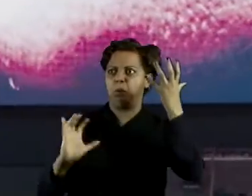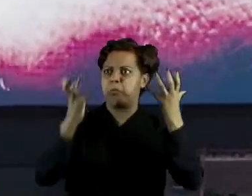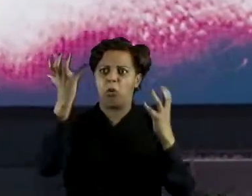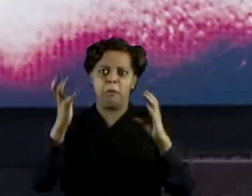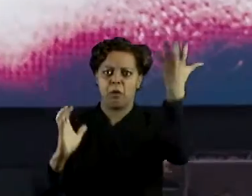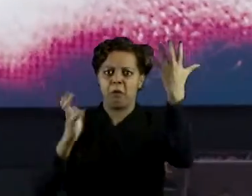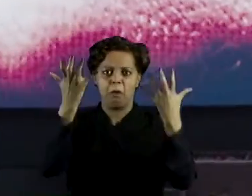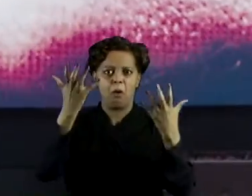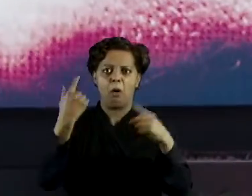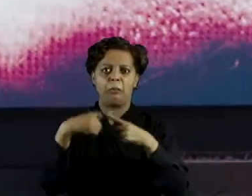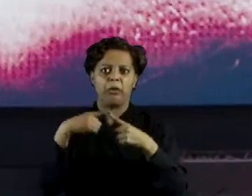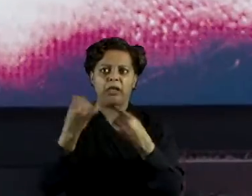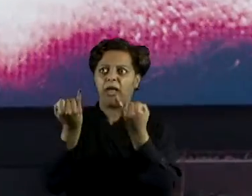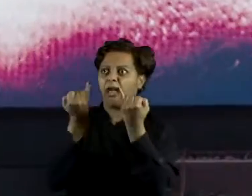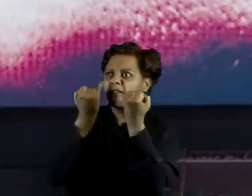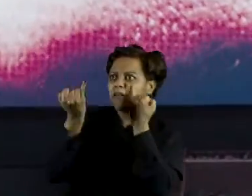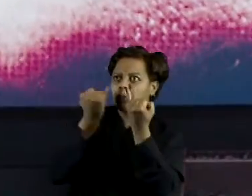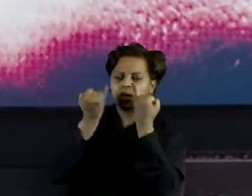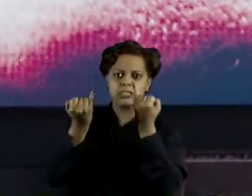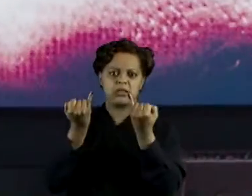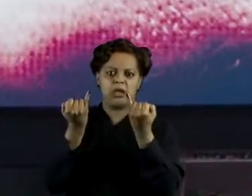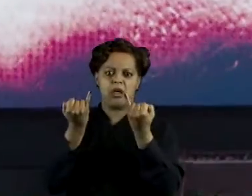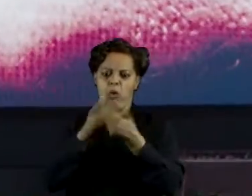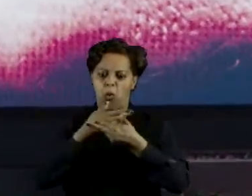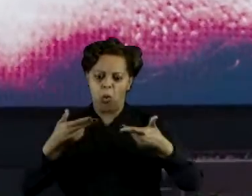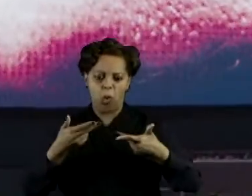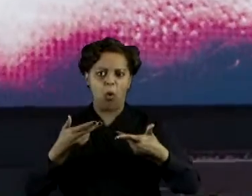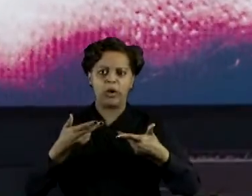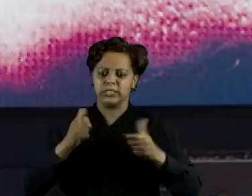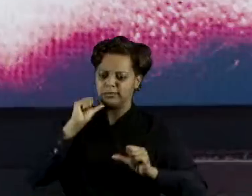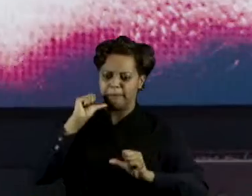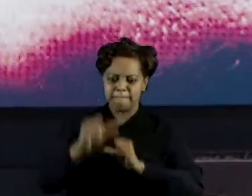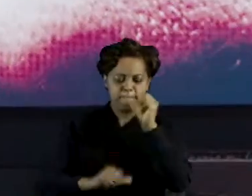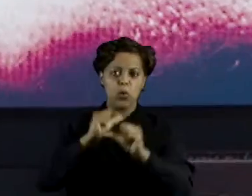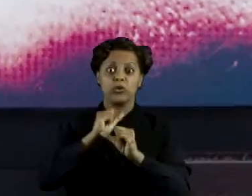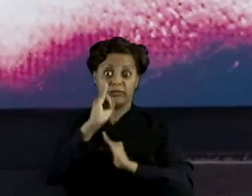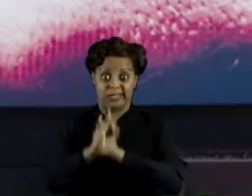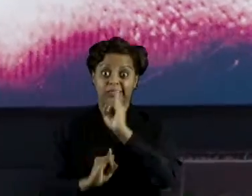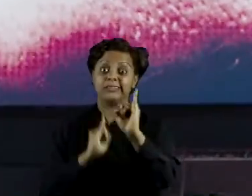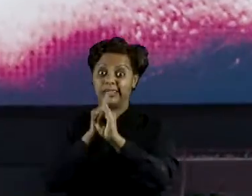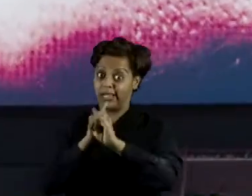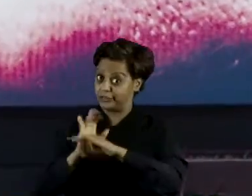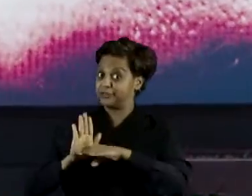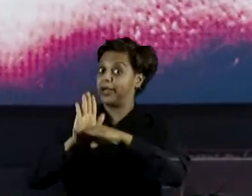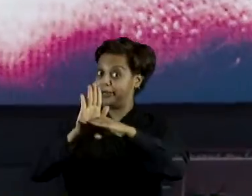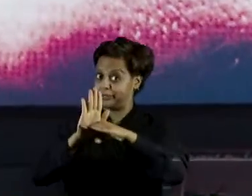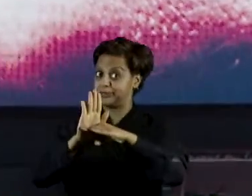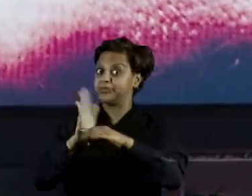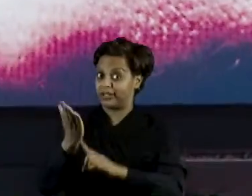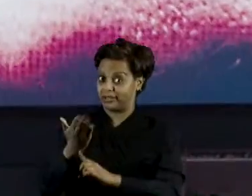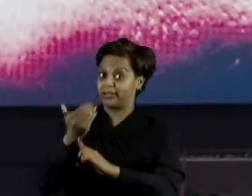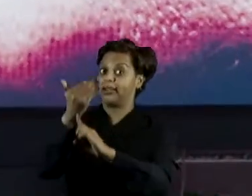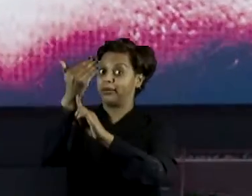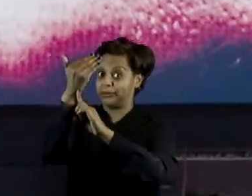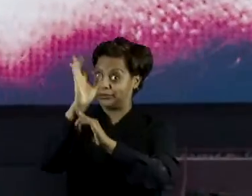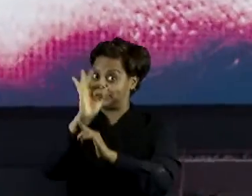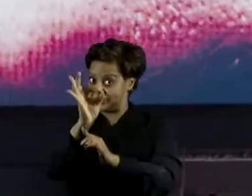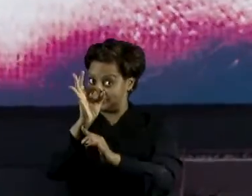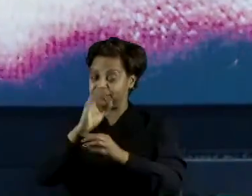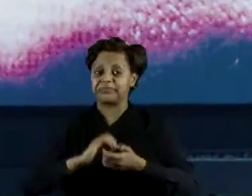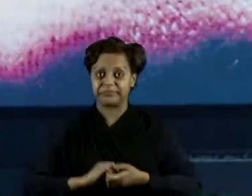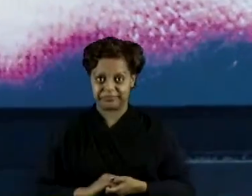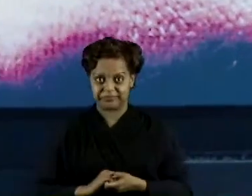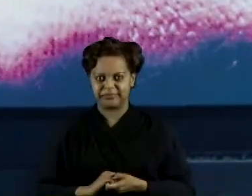velocidade de informação que nós temos hoje através da internet. Mas se tem uma coisa que